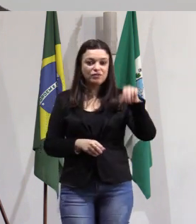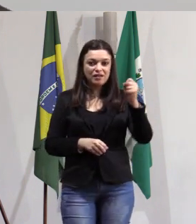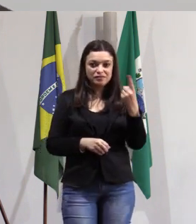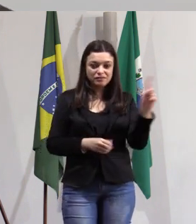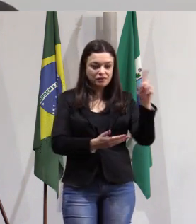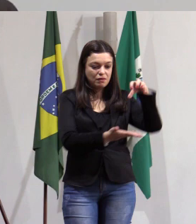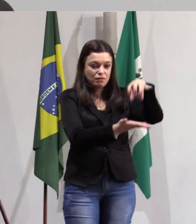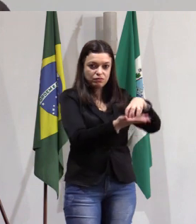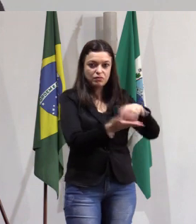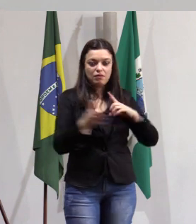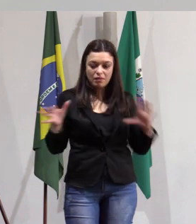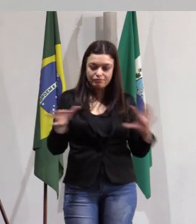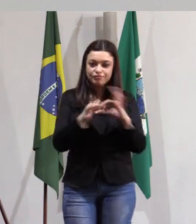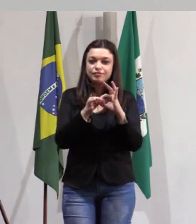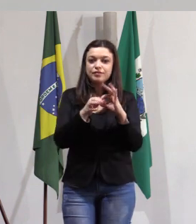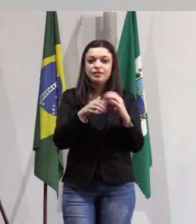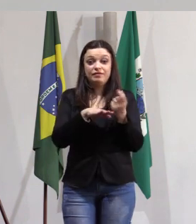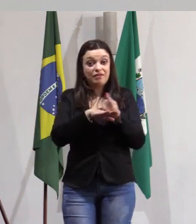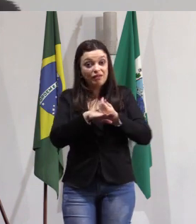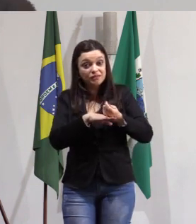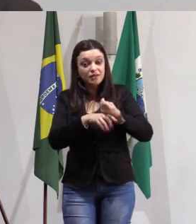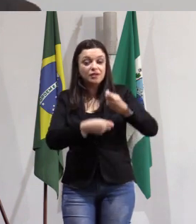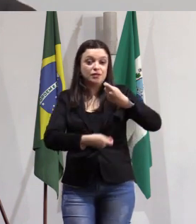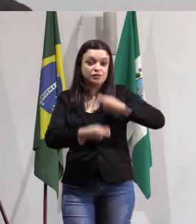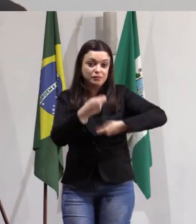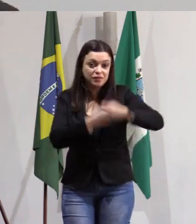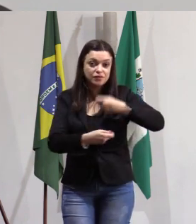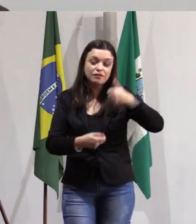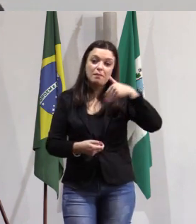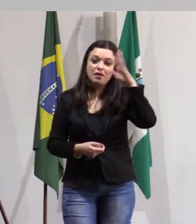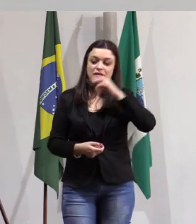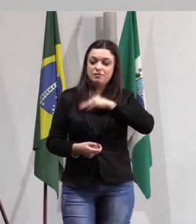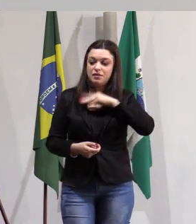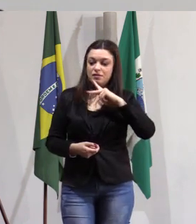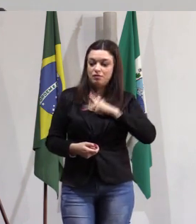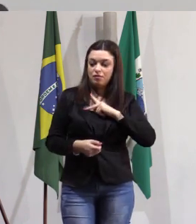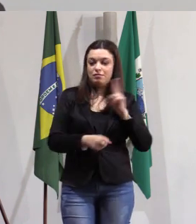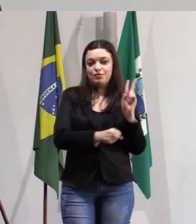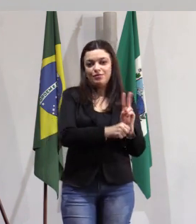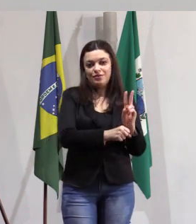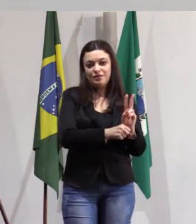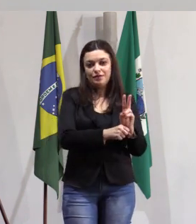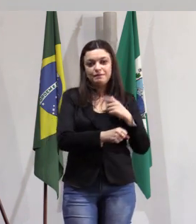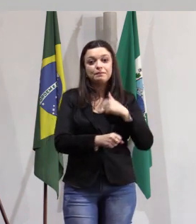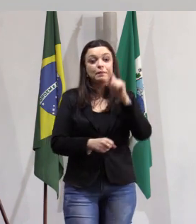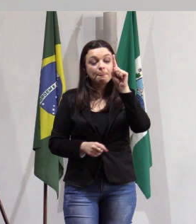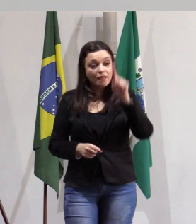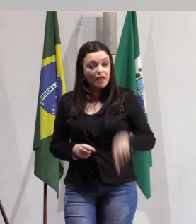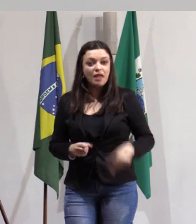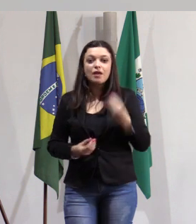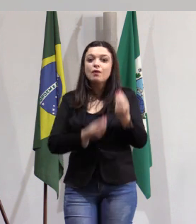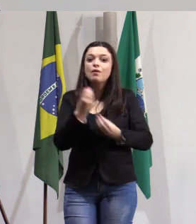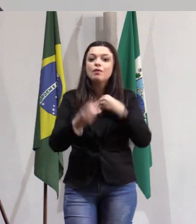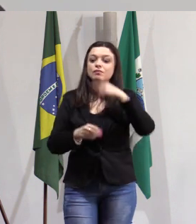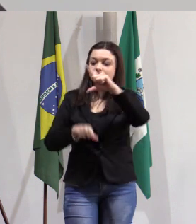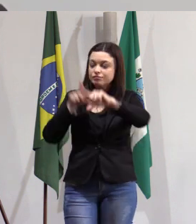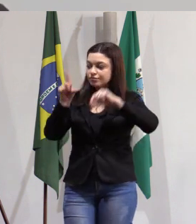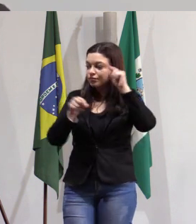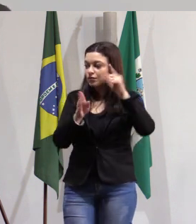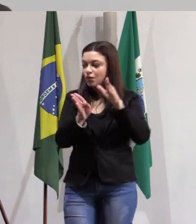financeiro, inclusive do ponto de vista administrativo. É a universidade que nomeia os seus dirigentes, os seus conselheiros.